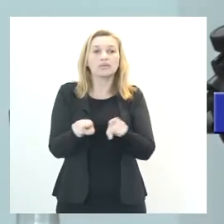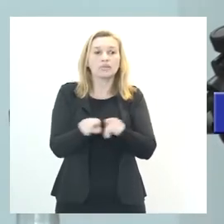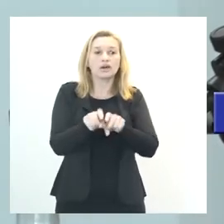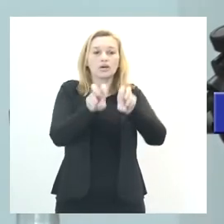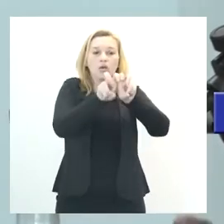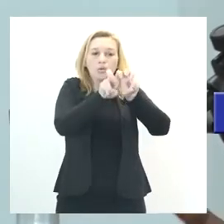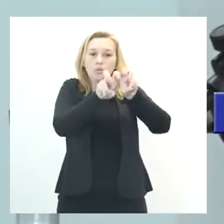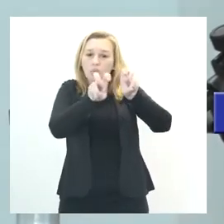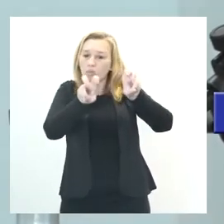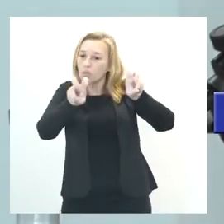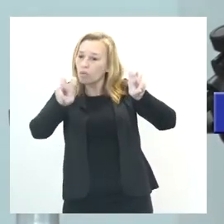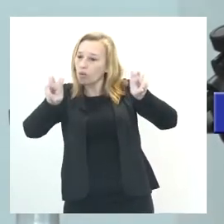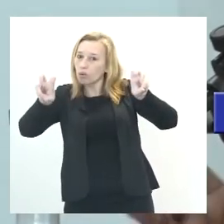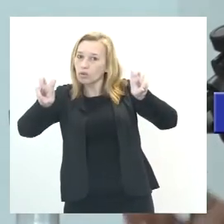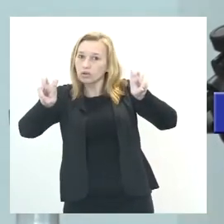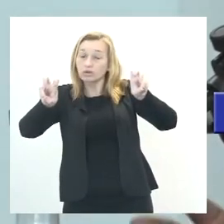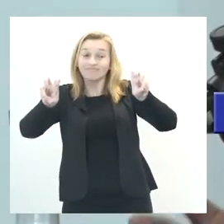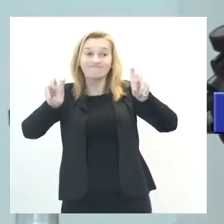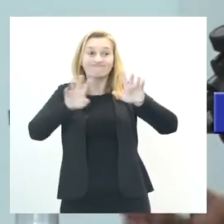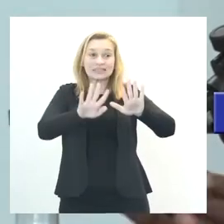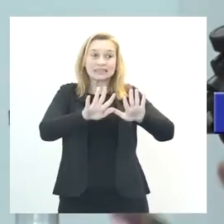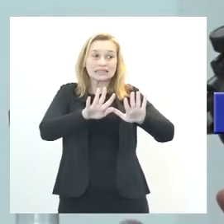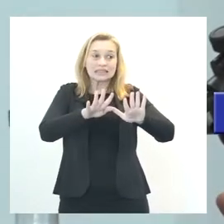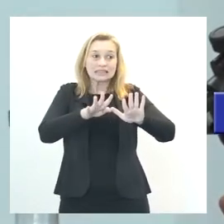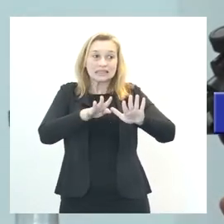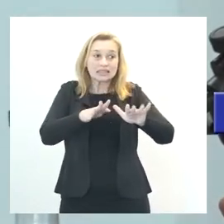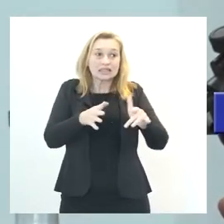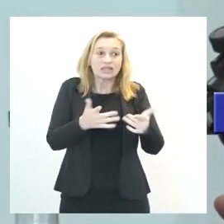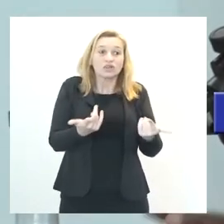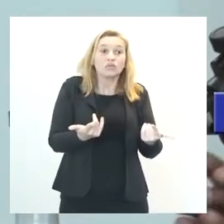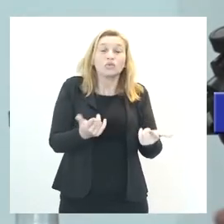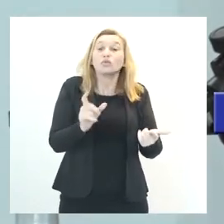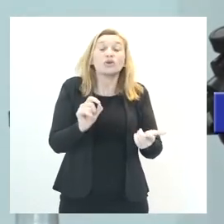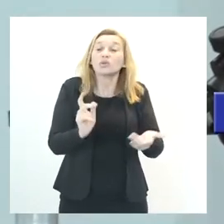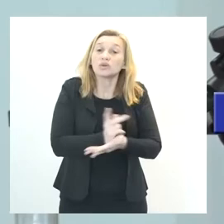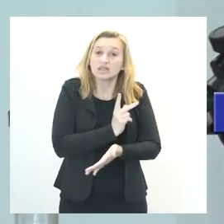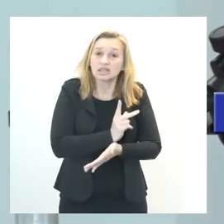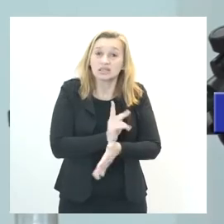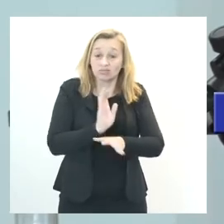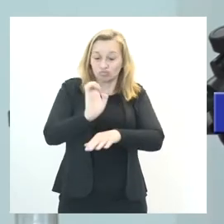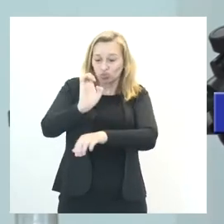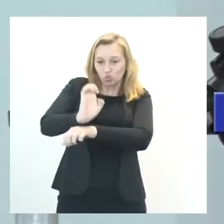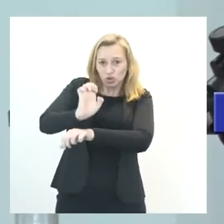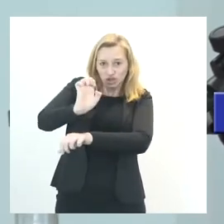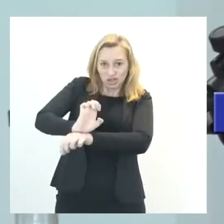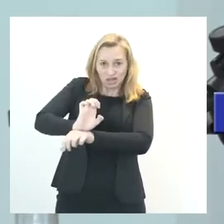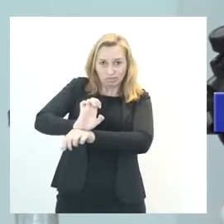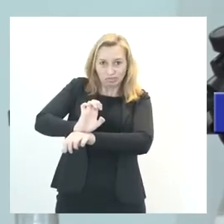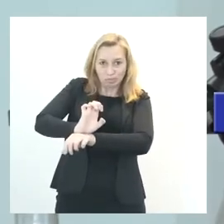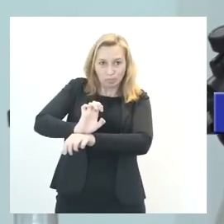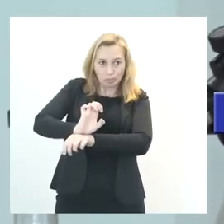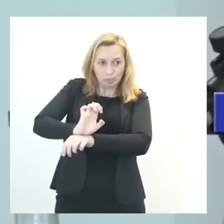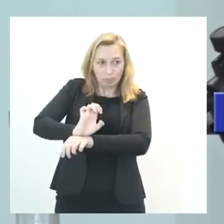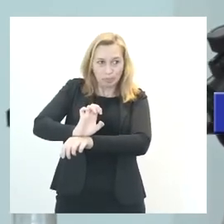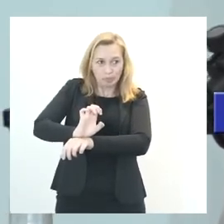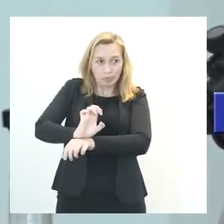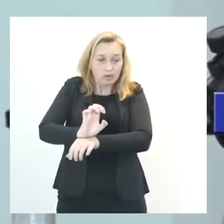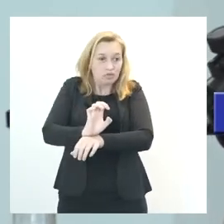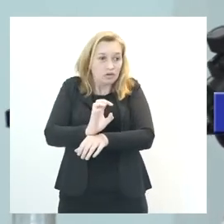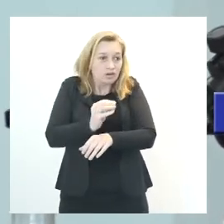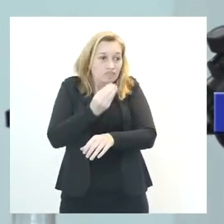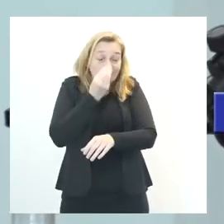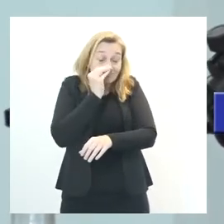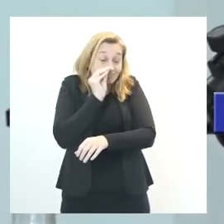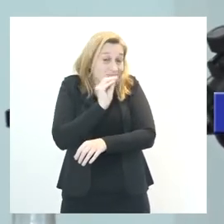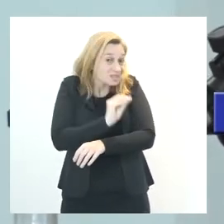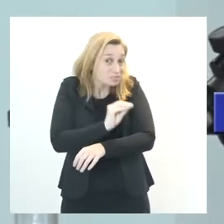e as consequências dessa política criminosa é que o estado foi arrasado